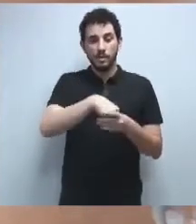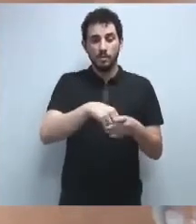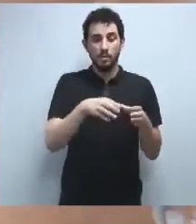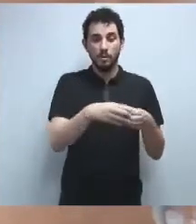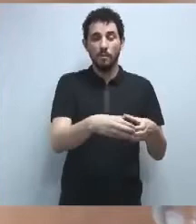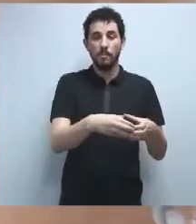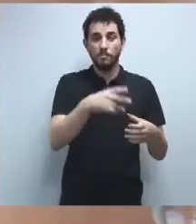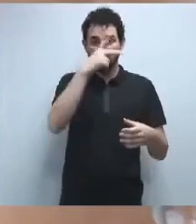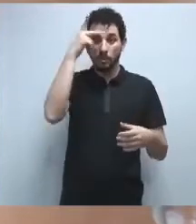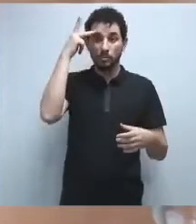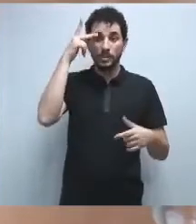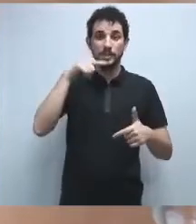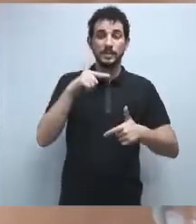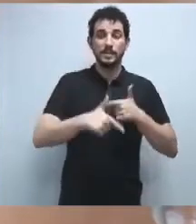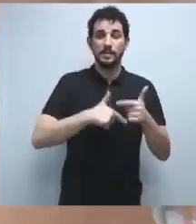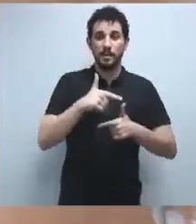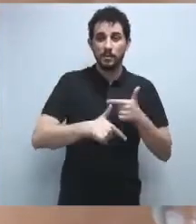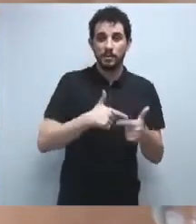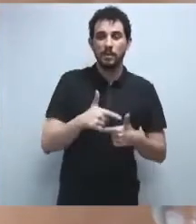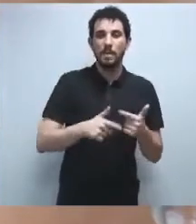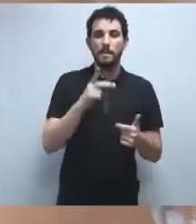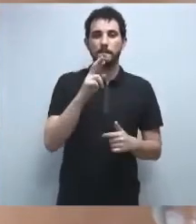promotores e procuradores